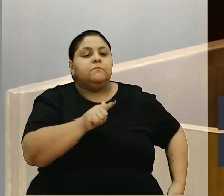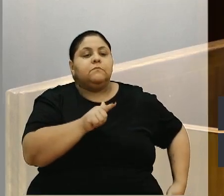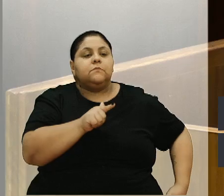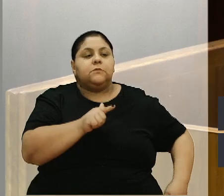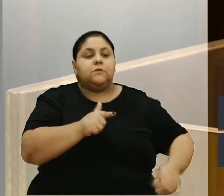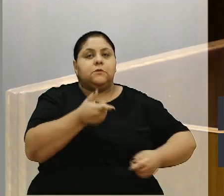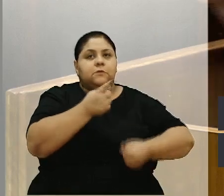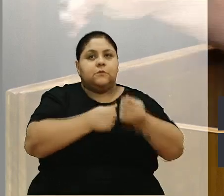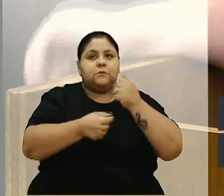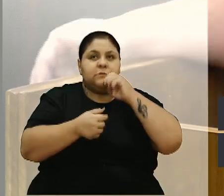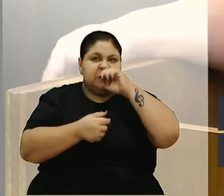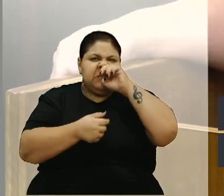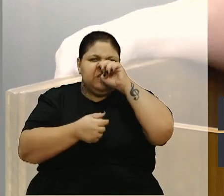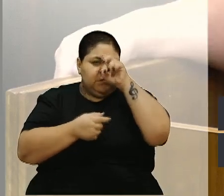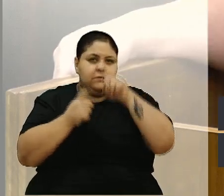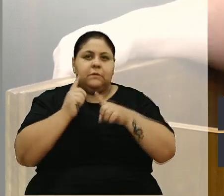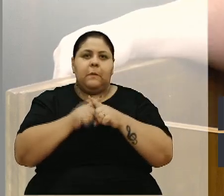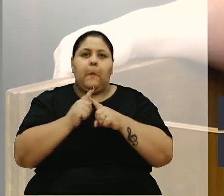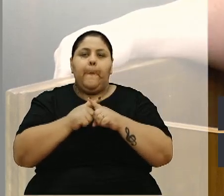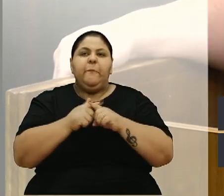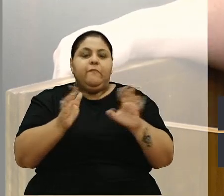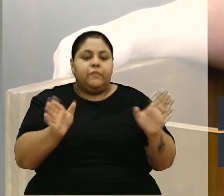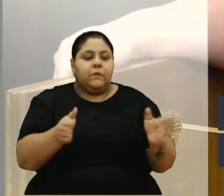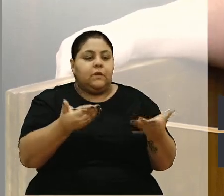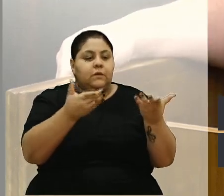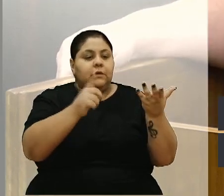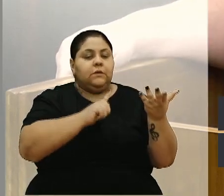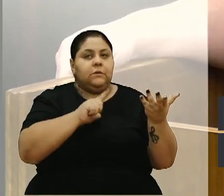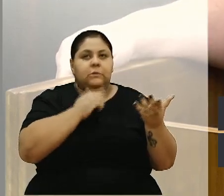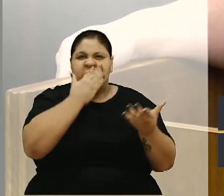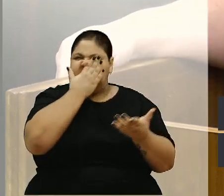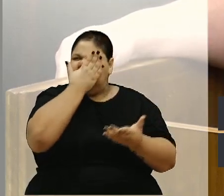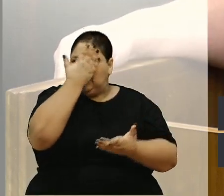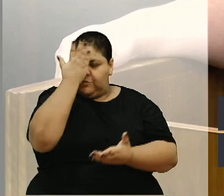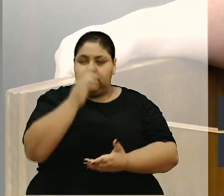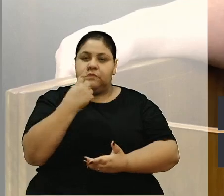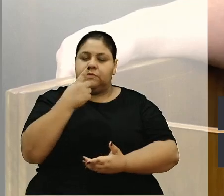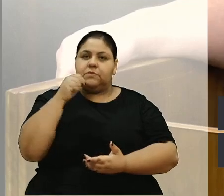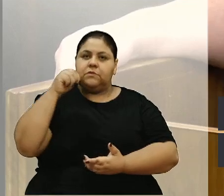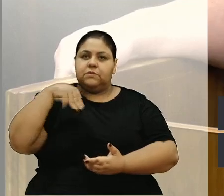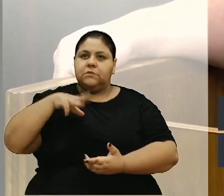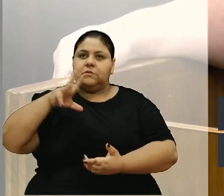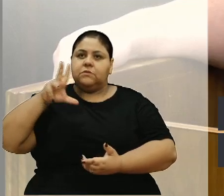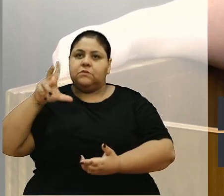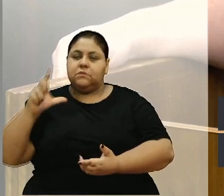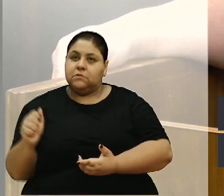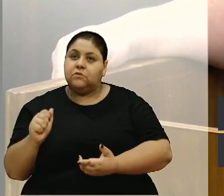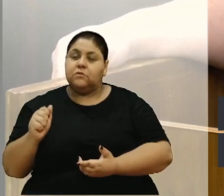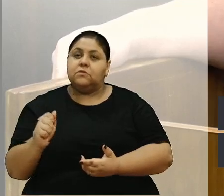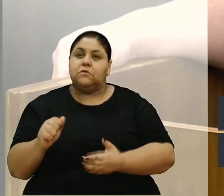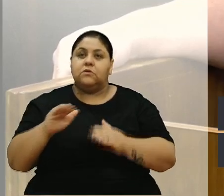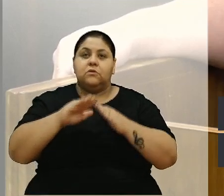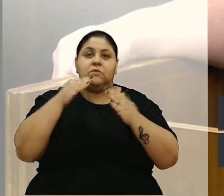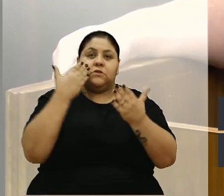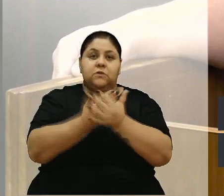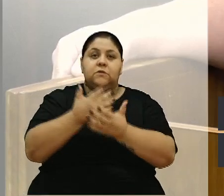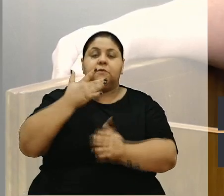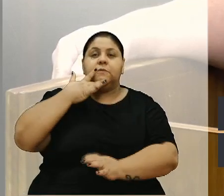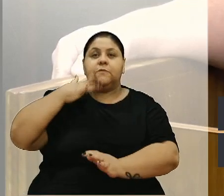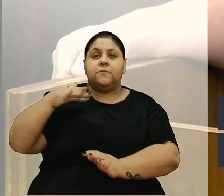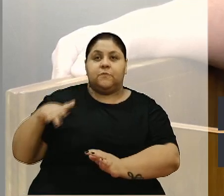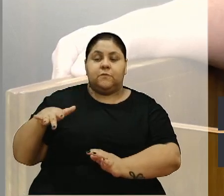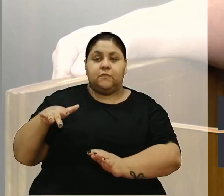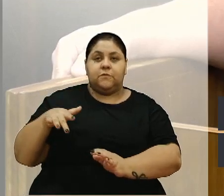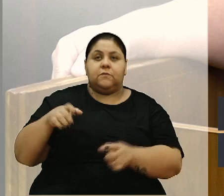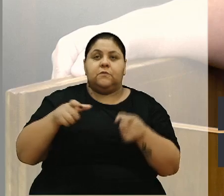recurso, até pela questão do engajamento que elas têm. R$1 milhão para uma escola de educação infantil no distrito de